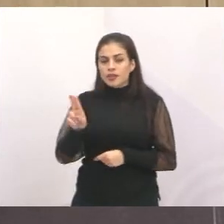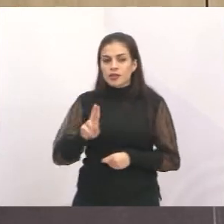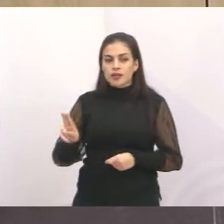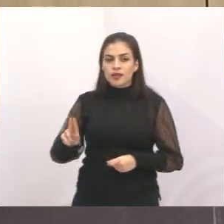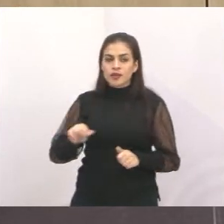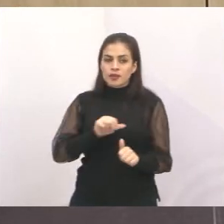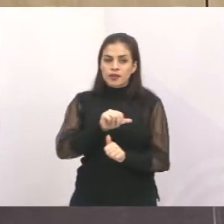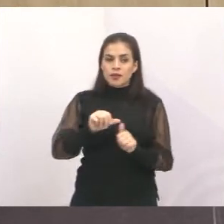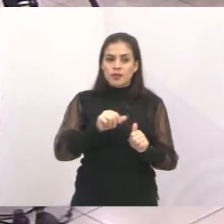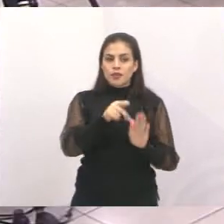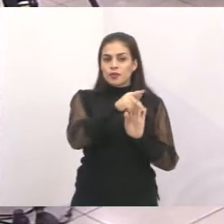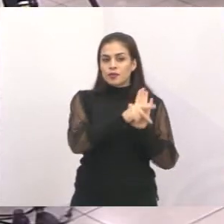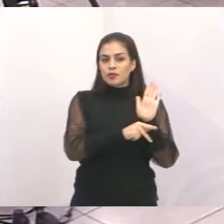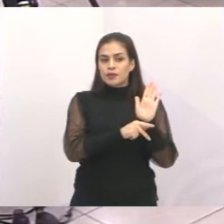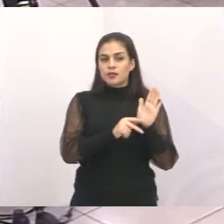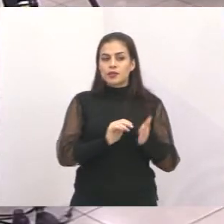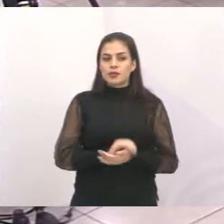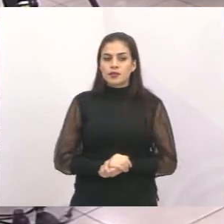projeto.